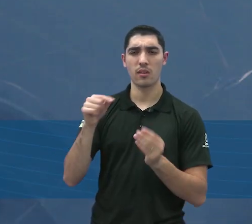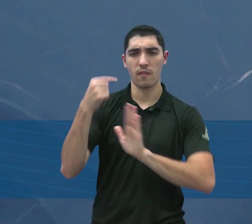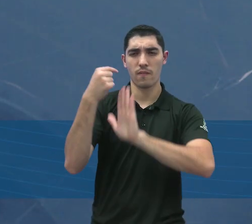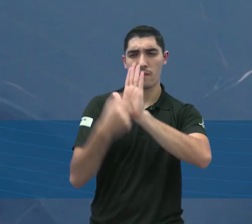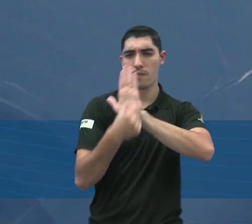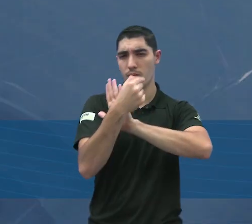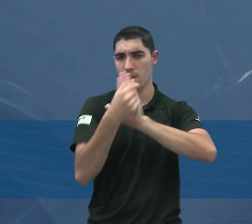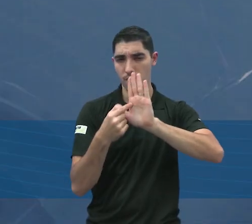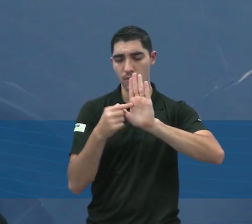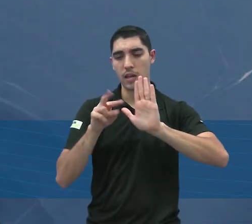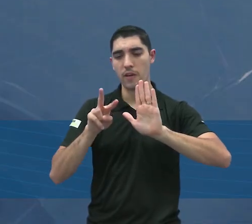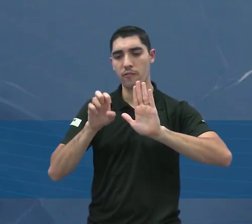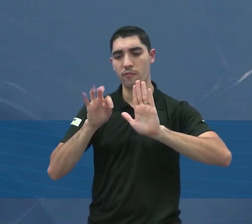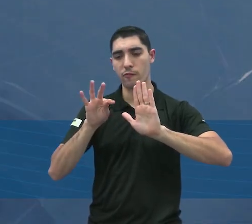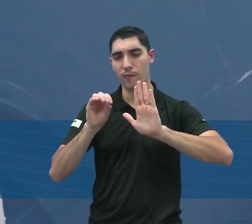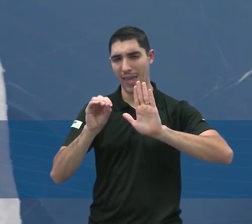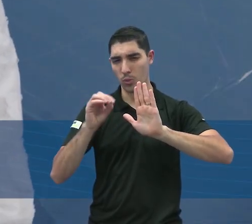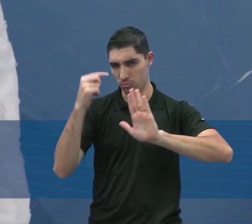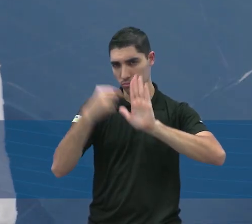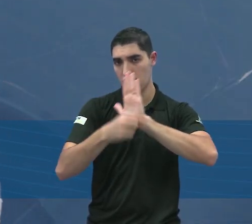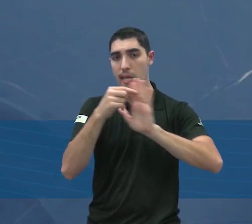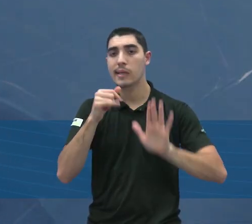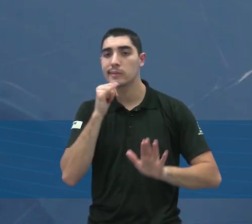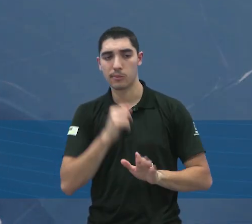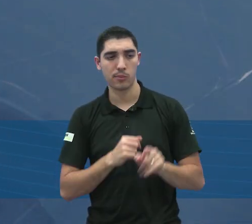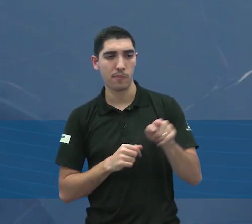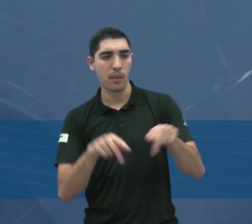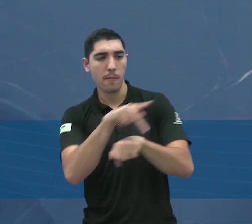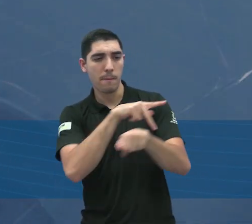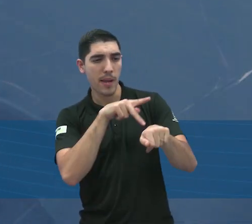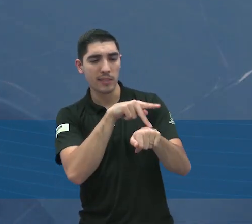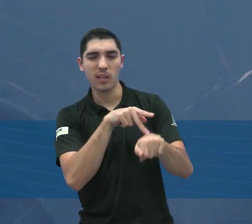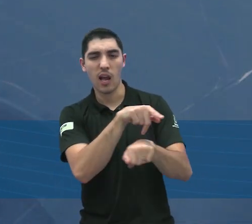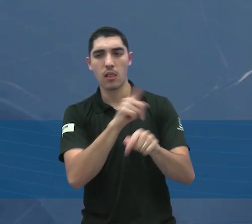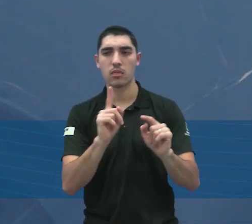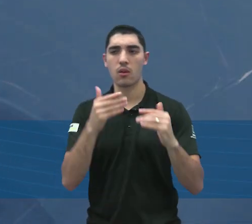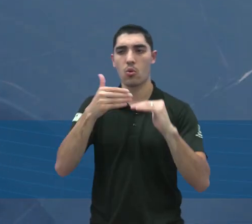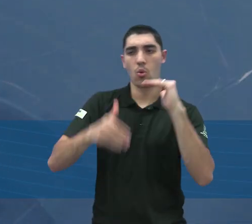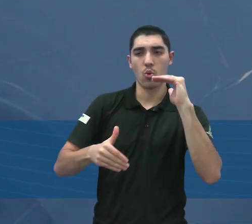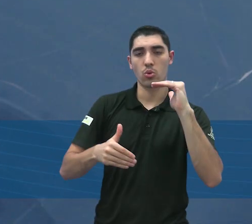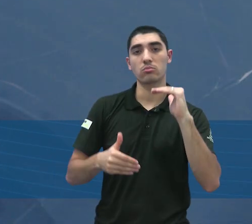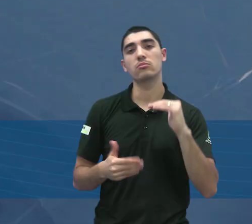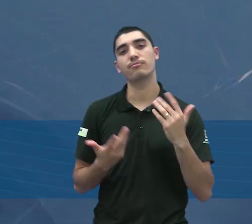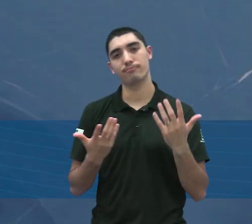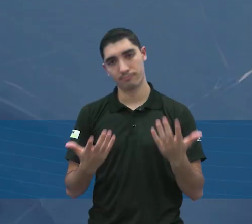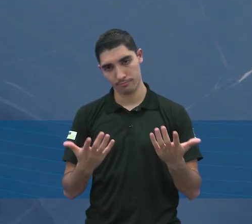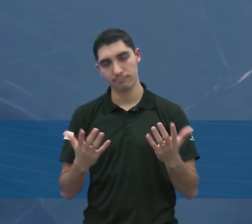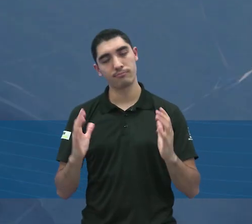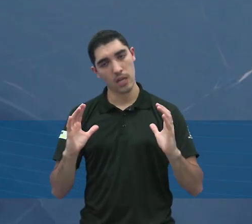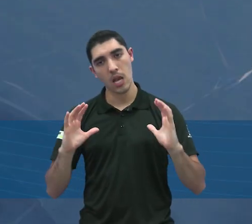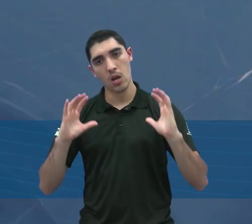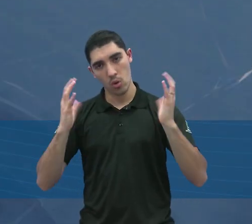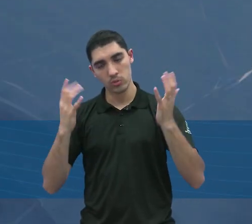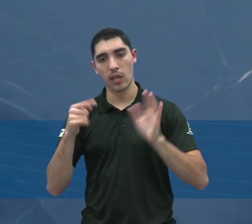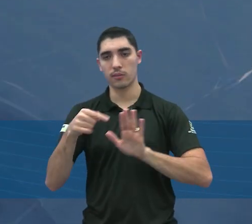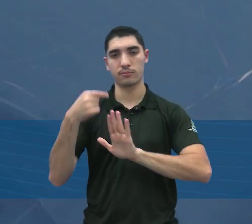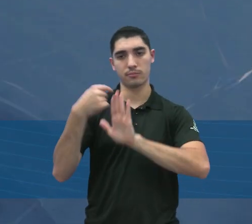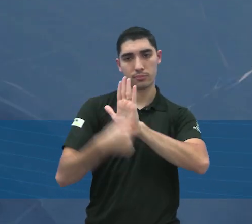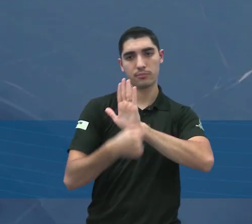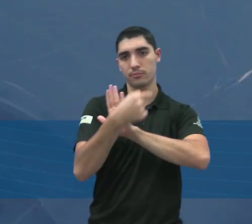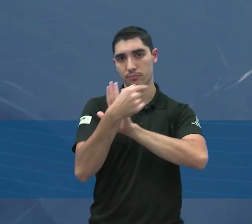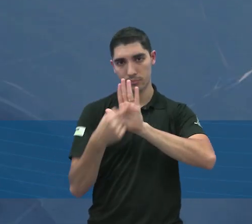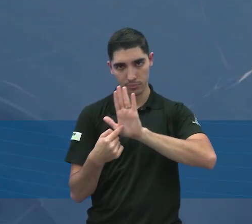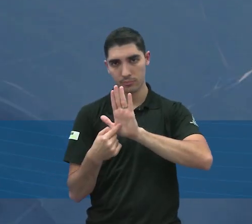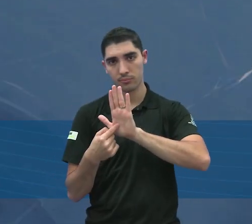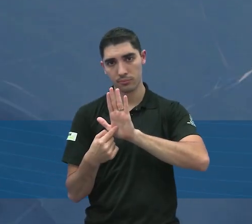né? Sim. Então, assim, um país vota contra, não é? Então, daí nós já temos aquela situação vetada e nada mais